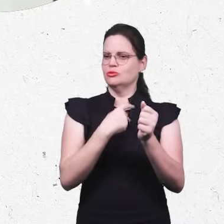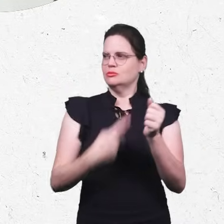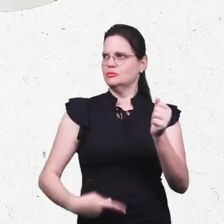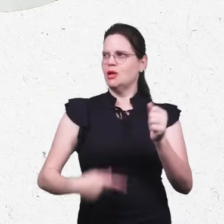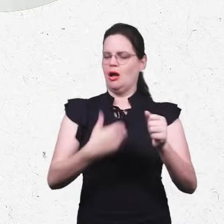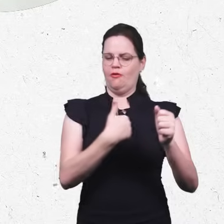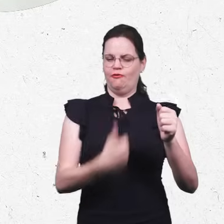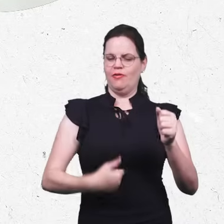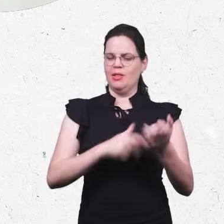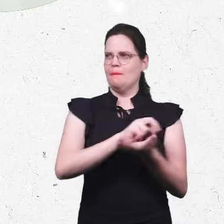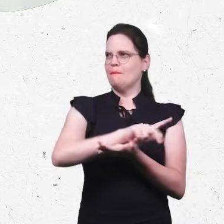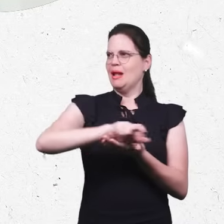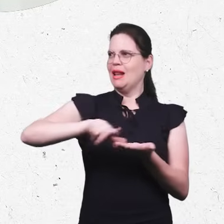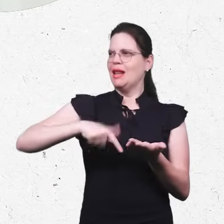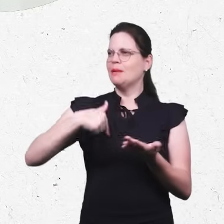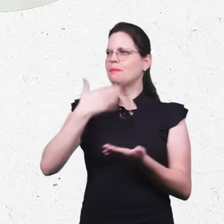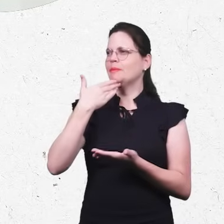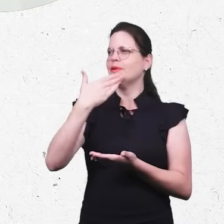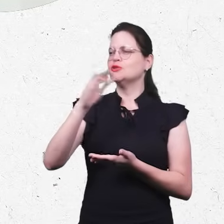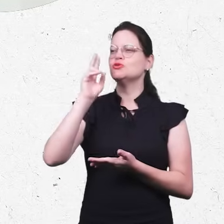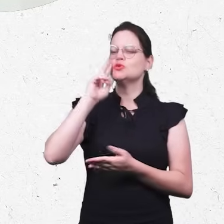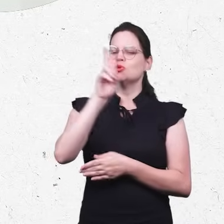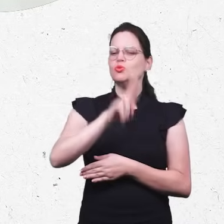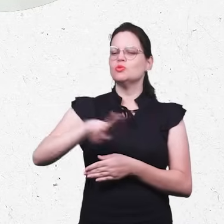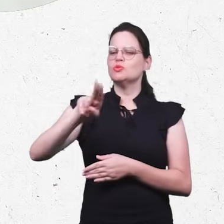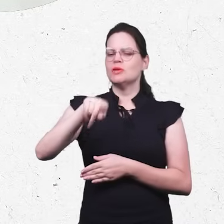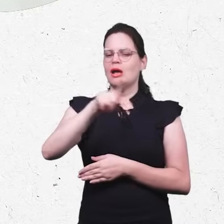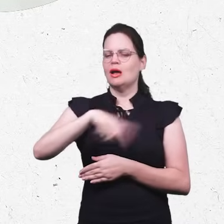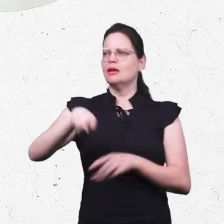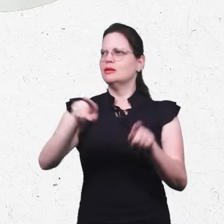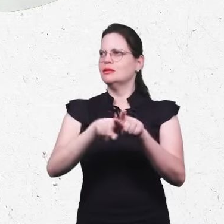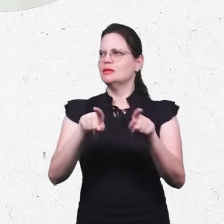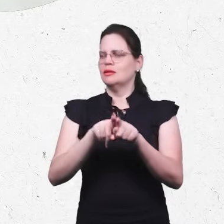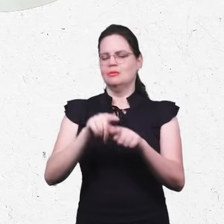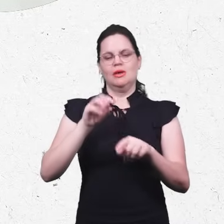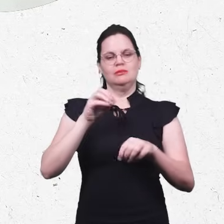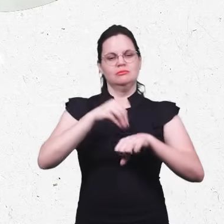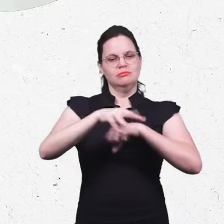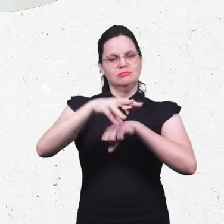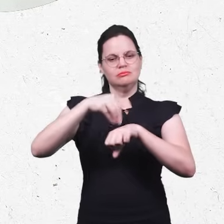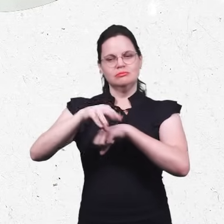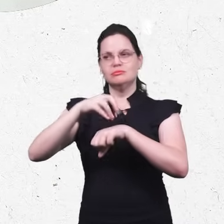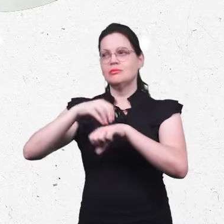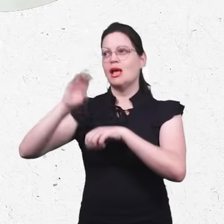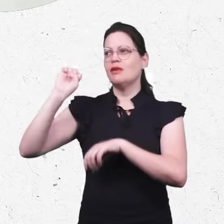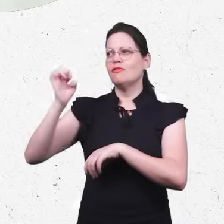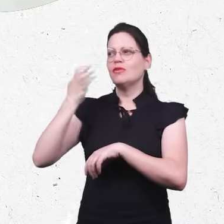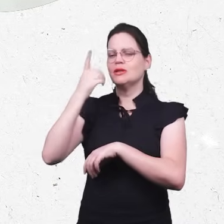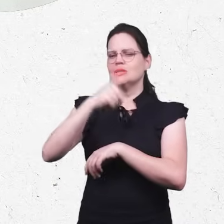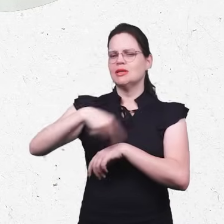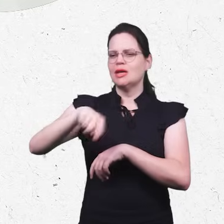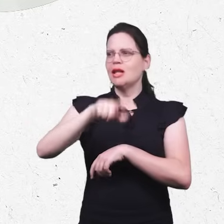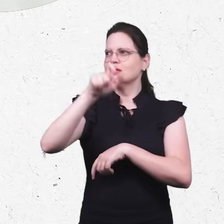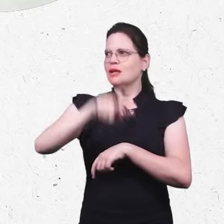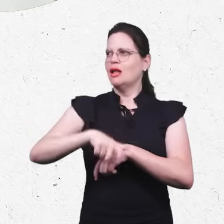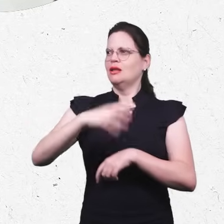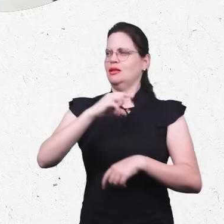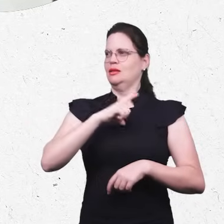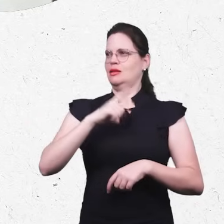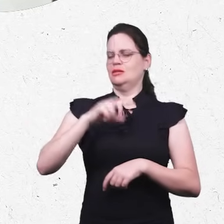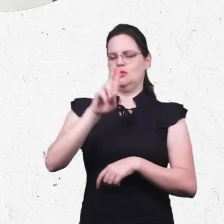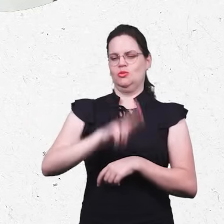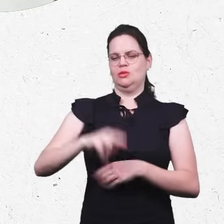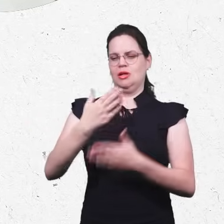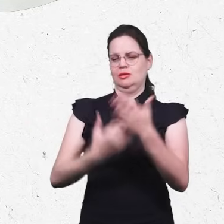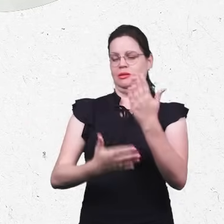com os governantes, Senhor. Pedimos, meu Deus, que o Senhor venha estar dando toda a direção, Senhor, que eles possam, ó Deus, estar ali, Senhor, como enviados